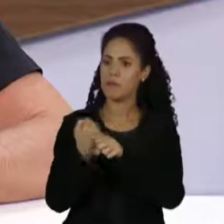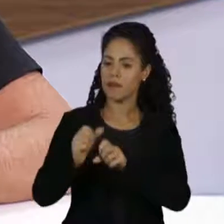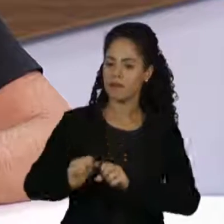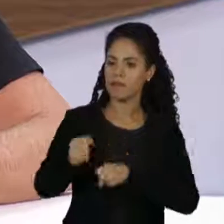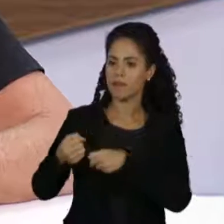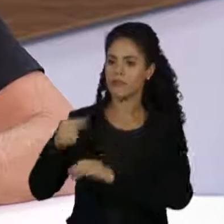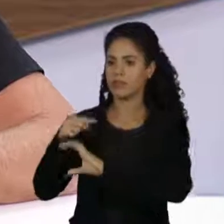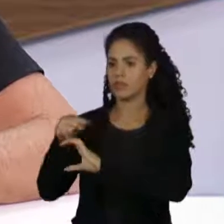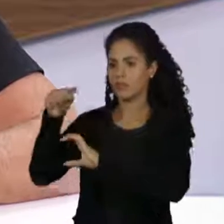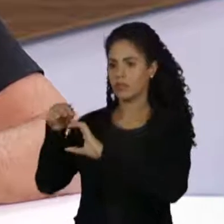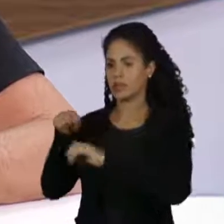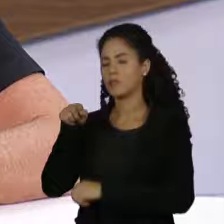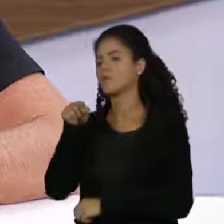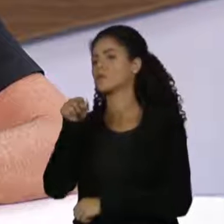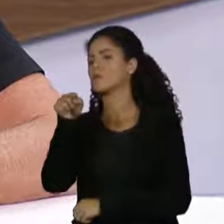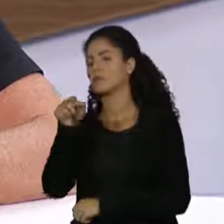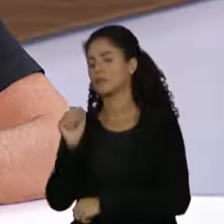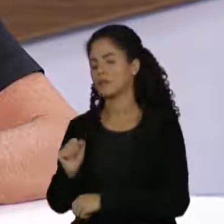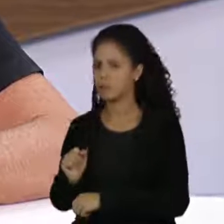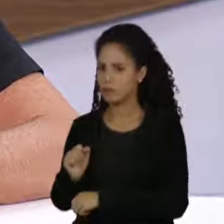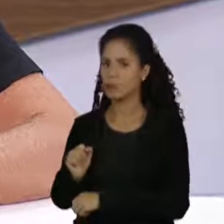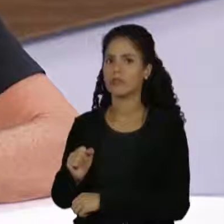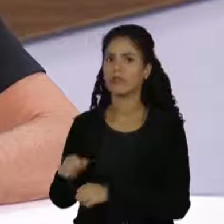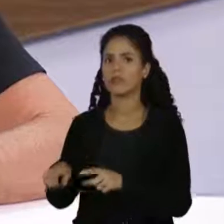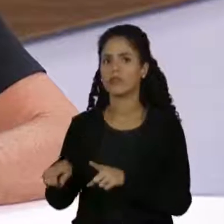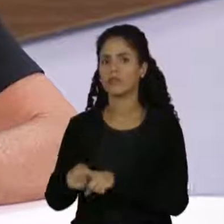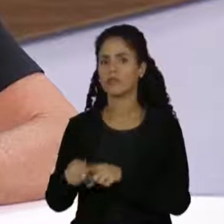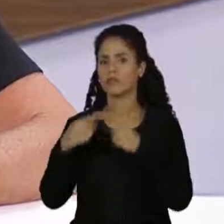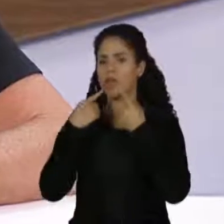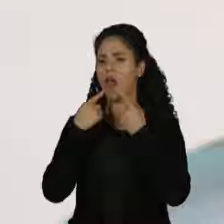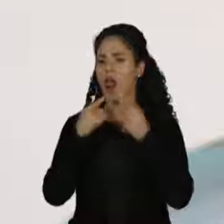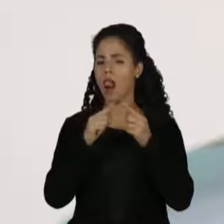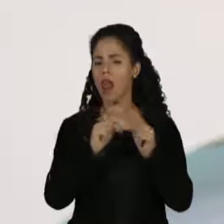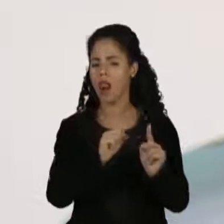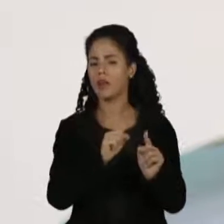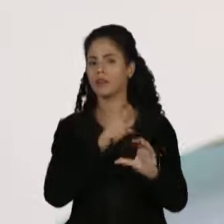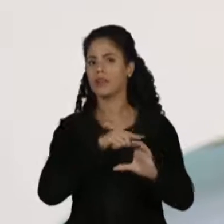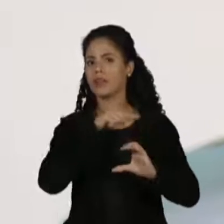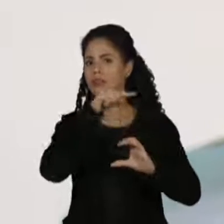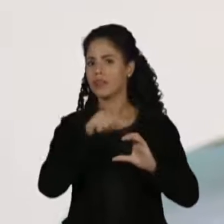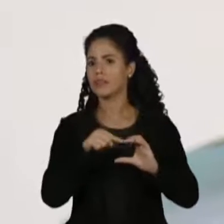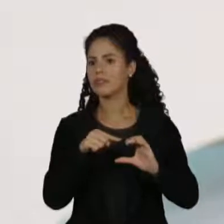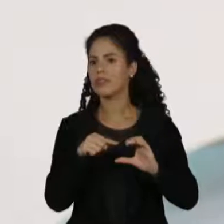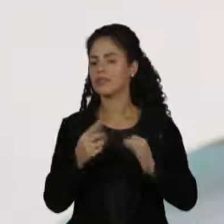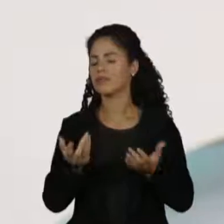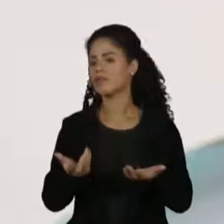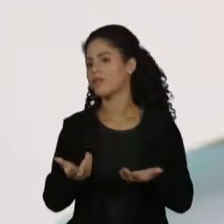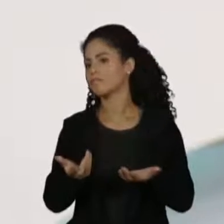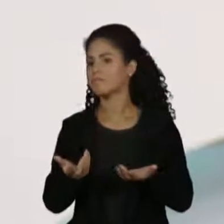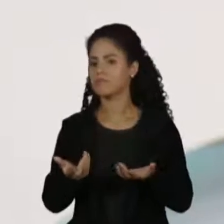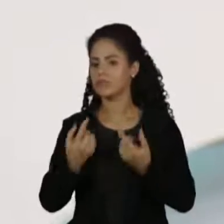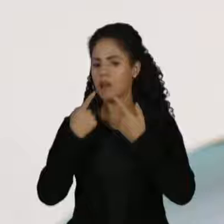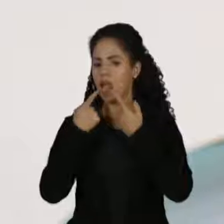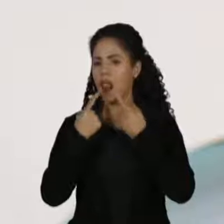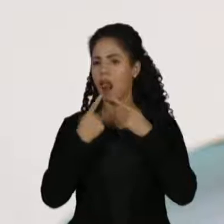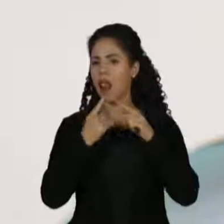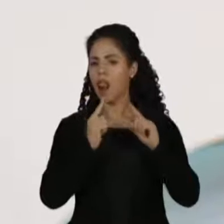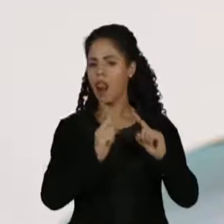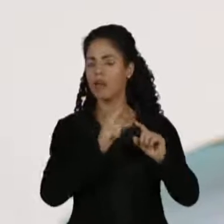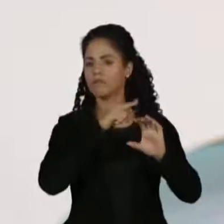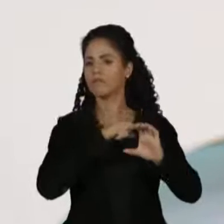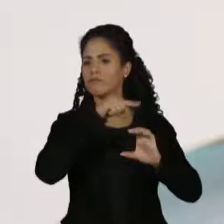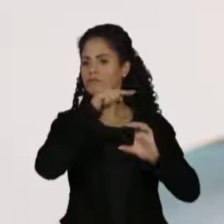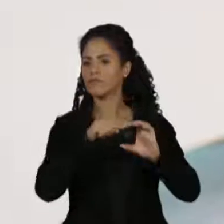ciência, né? Você faz uma condenação bastante incisiva da ciência, né? Você critica